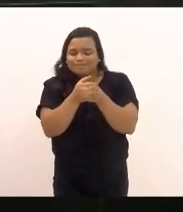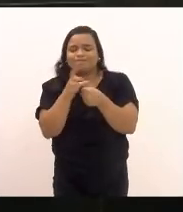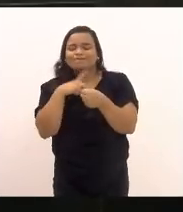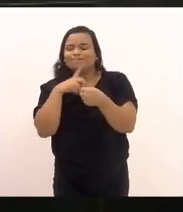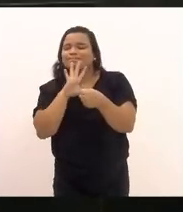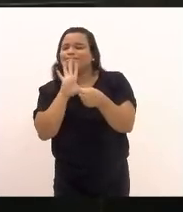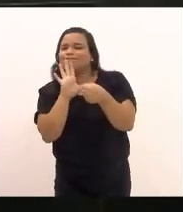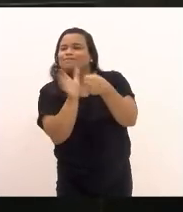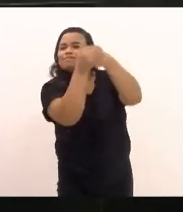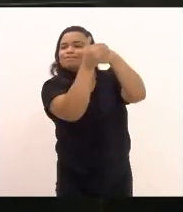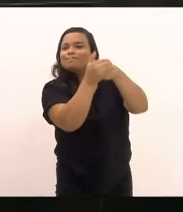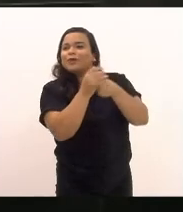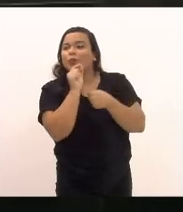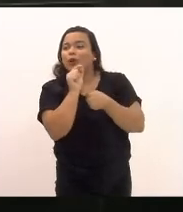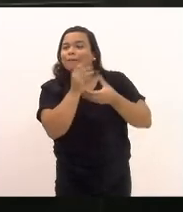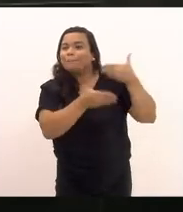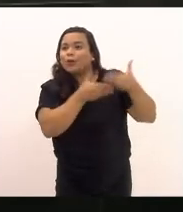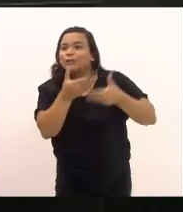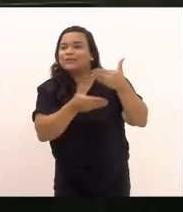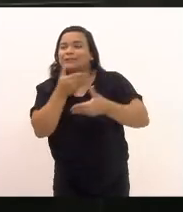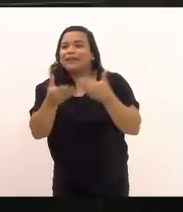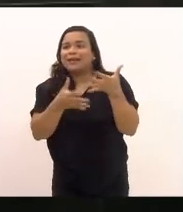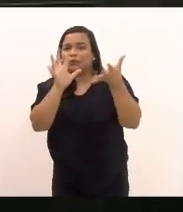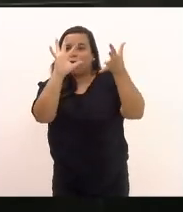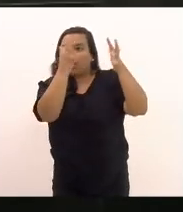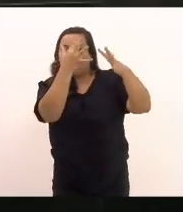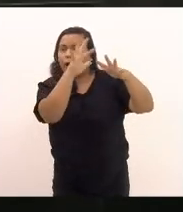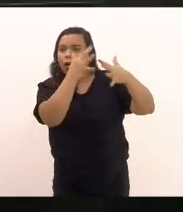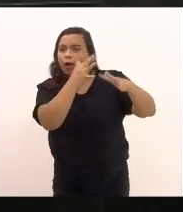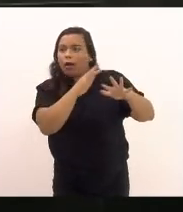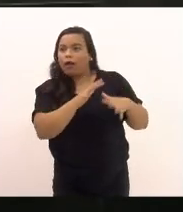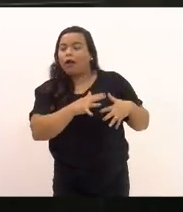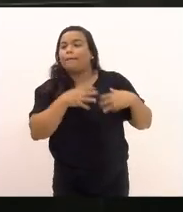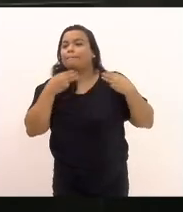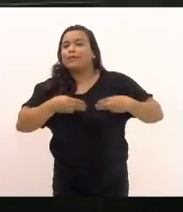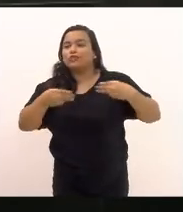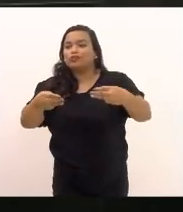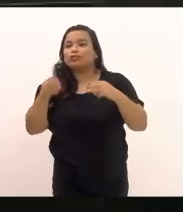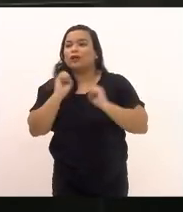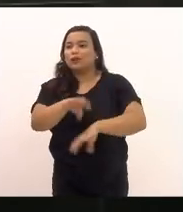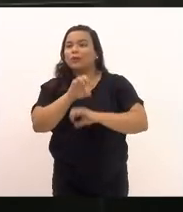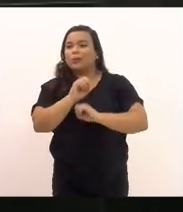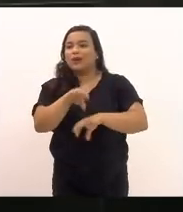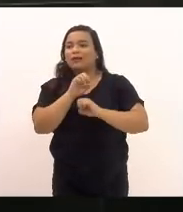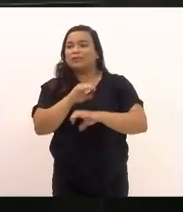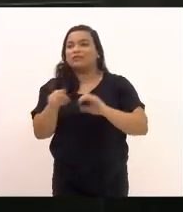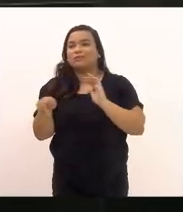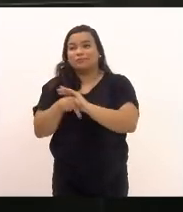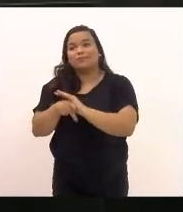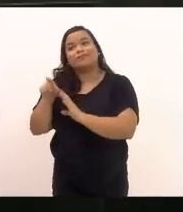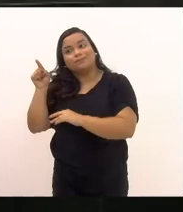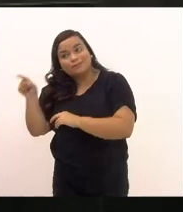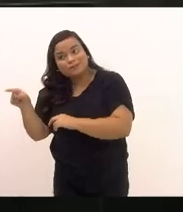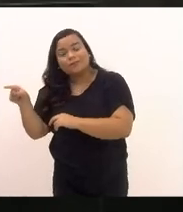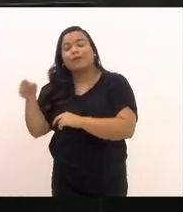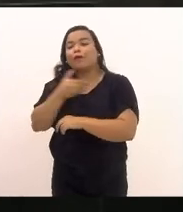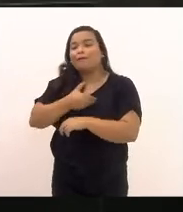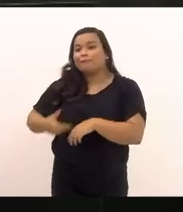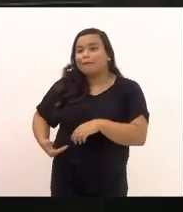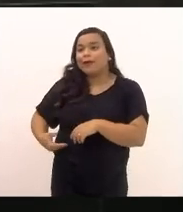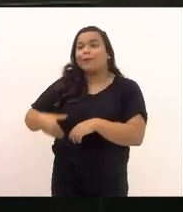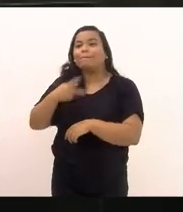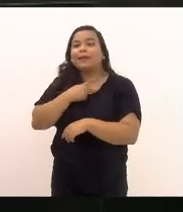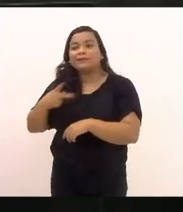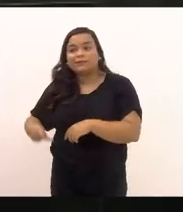fumaça sobre o processo de desmonte do Ministério da Educação perpetrado pelo governo de Jair Bolsonaro. São